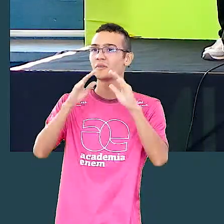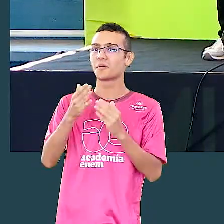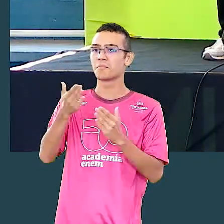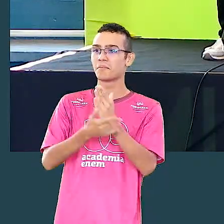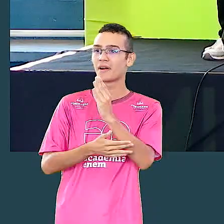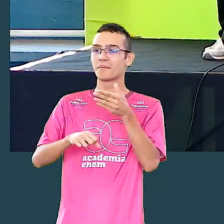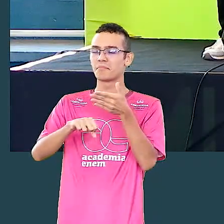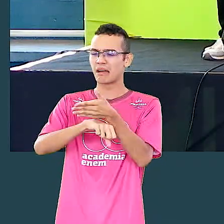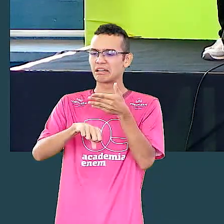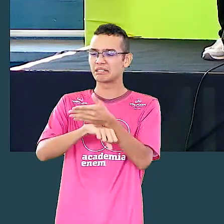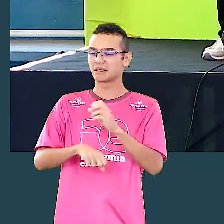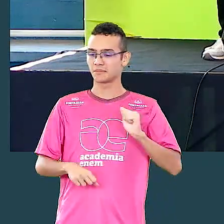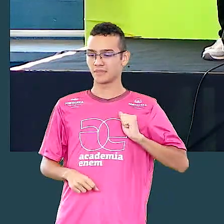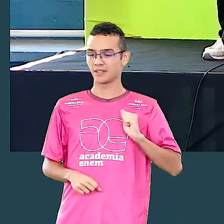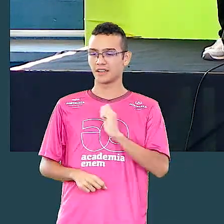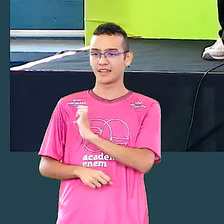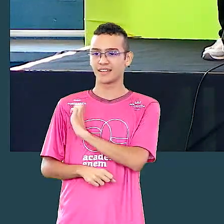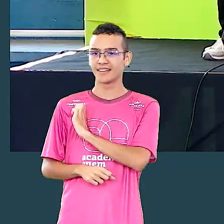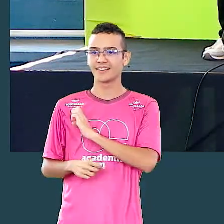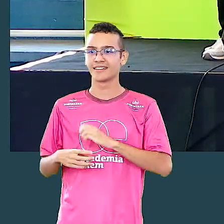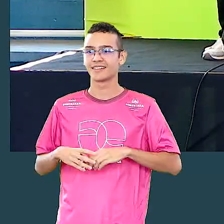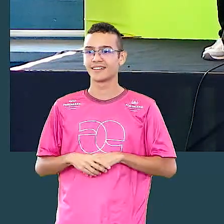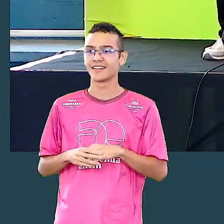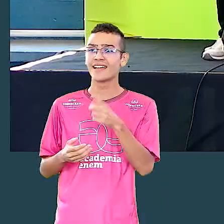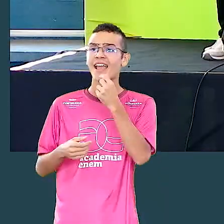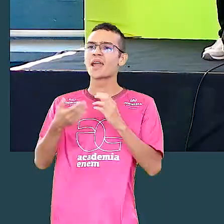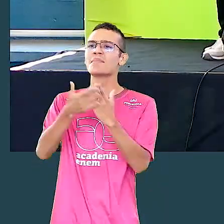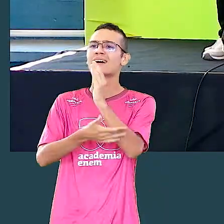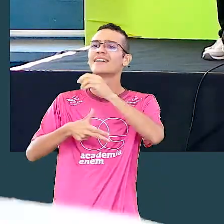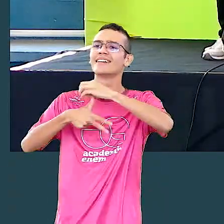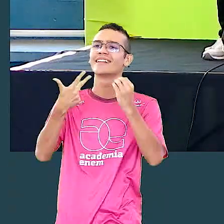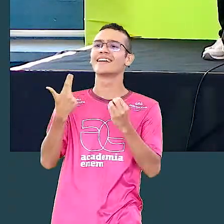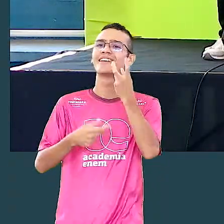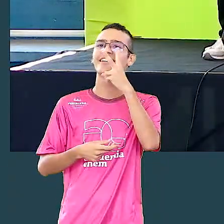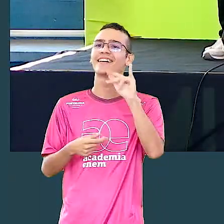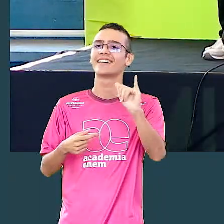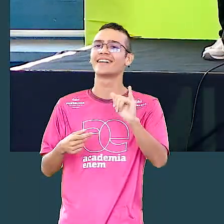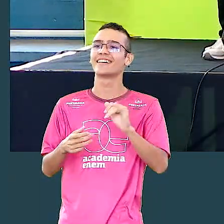passar na prova do Enem. Cadê? Quem é que vai passar na prova do Enem? Vai!